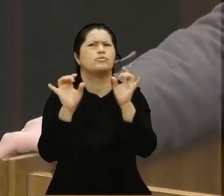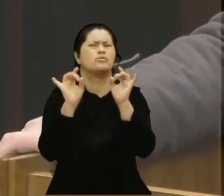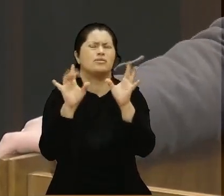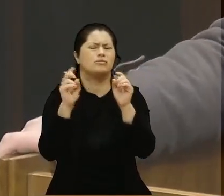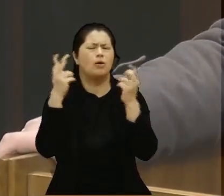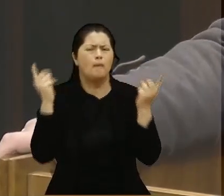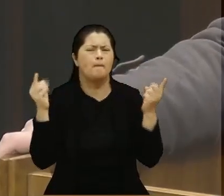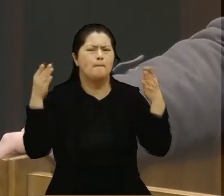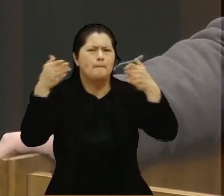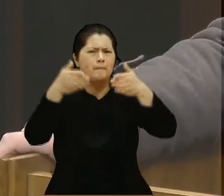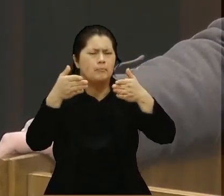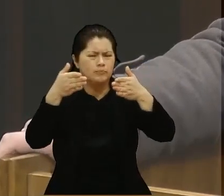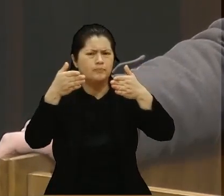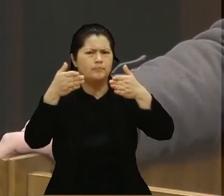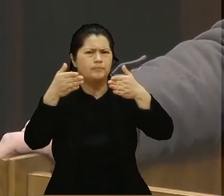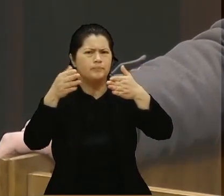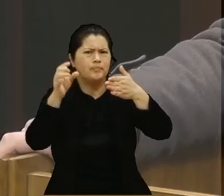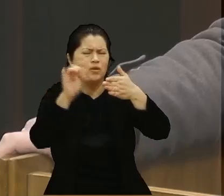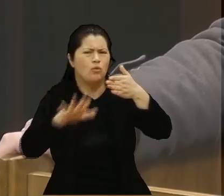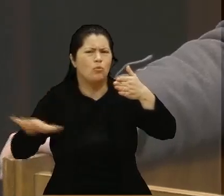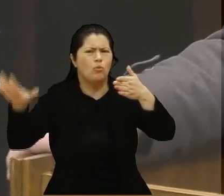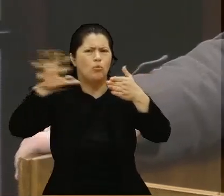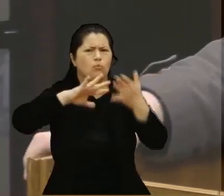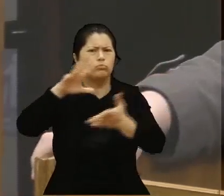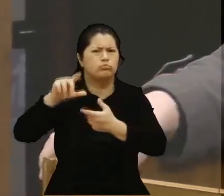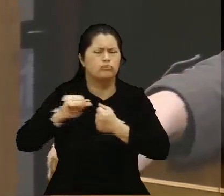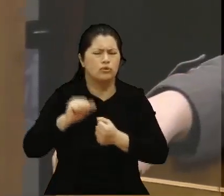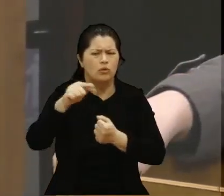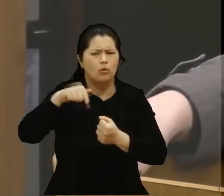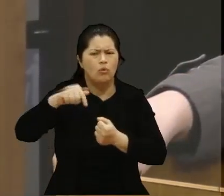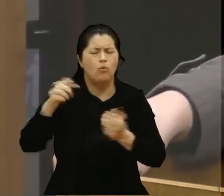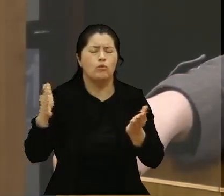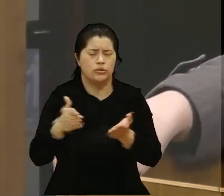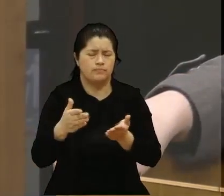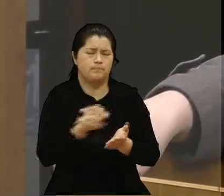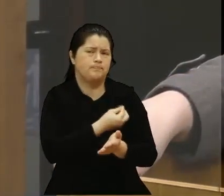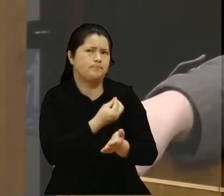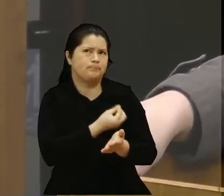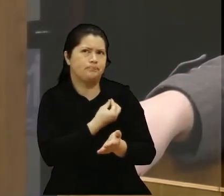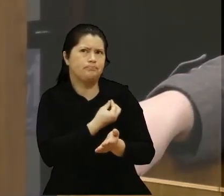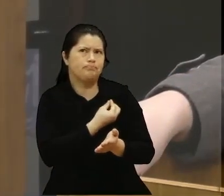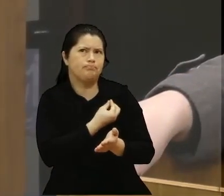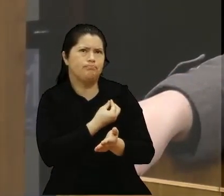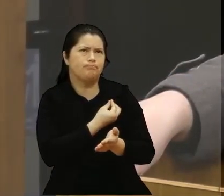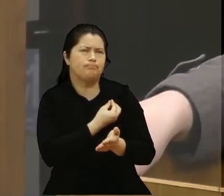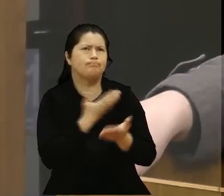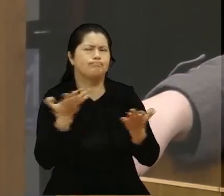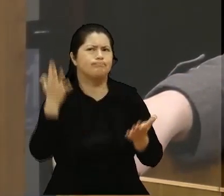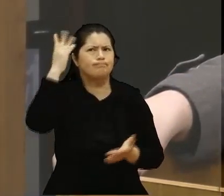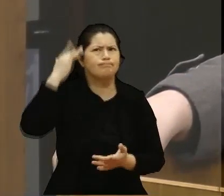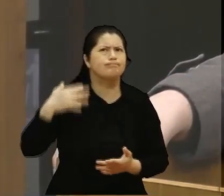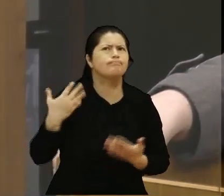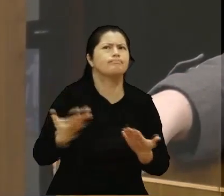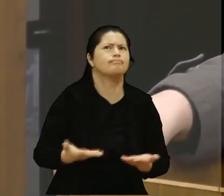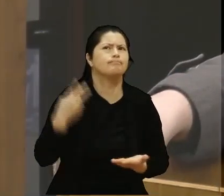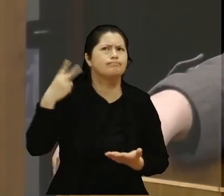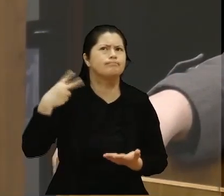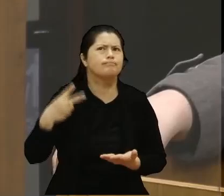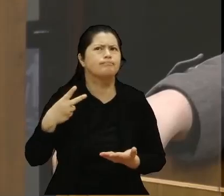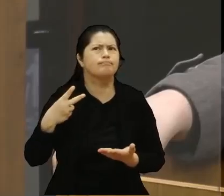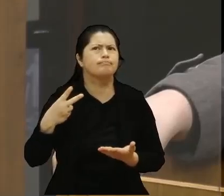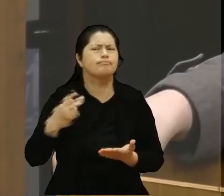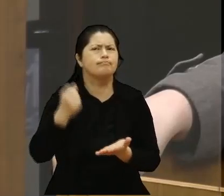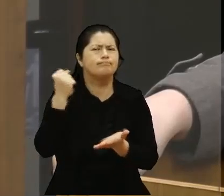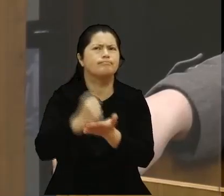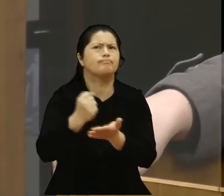vista geopolítico, né, globalização, etc., que é o mundo que nós vivemos. Vereadora Daiane, o presidente Trump ele ofereceu